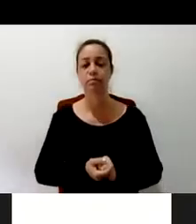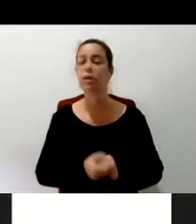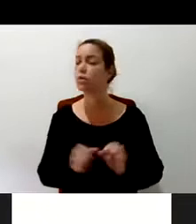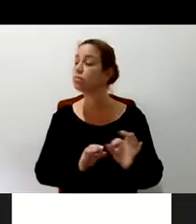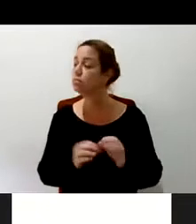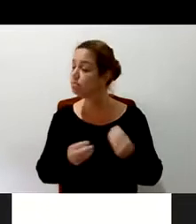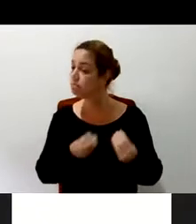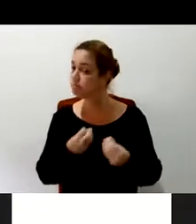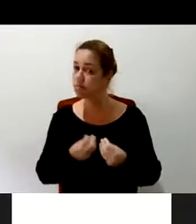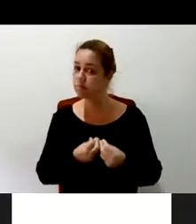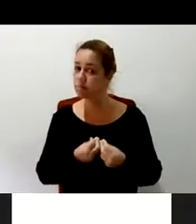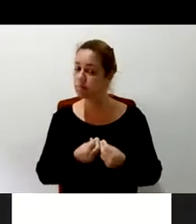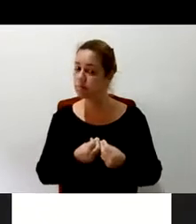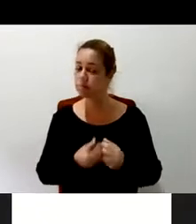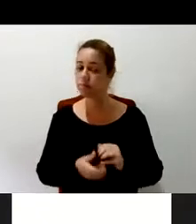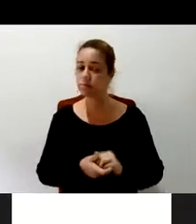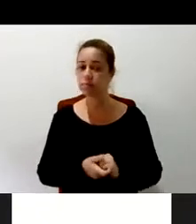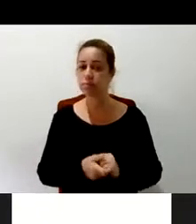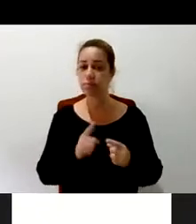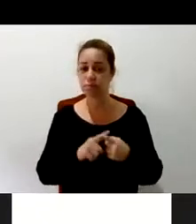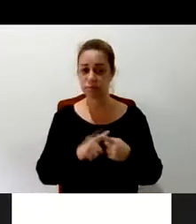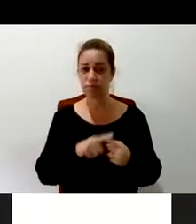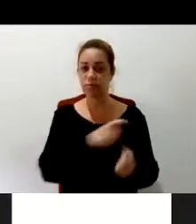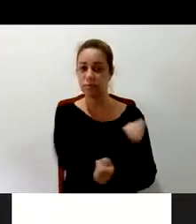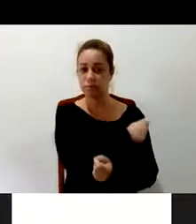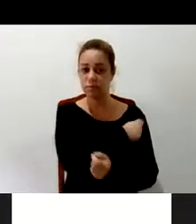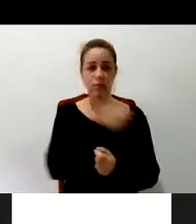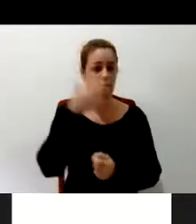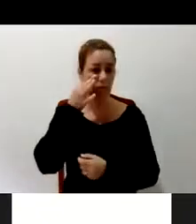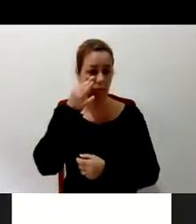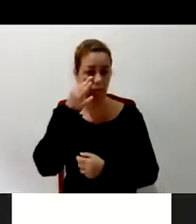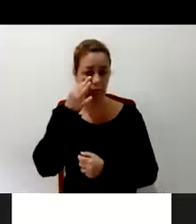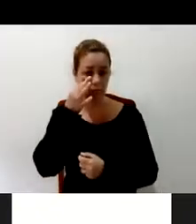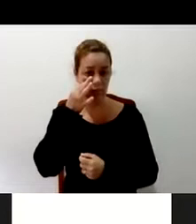Então, é porque os alunos que estão assistindo, eles